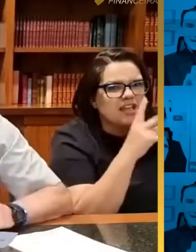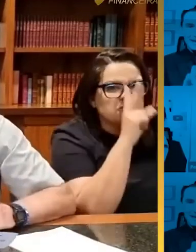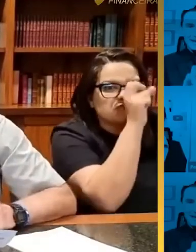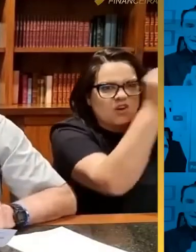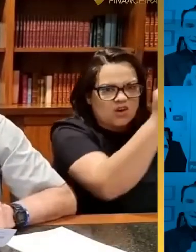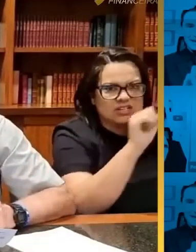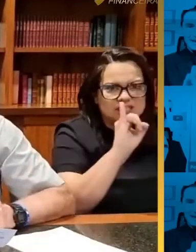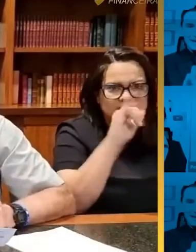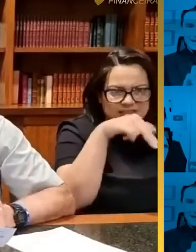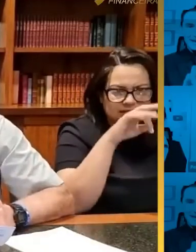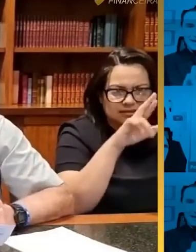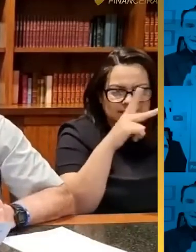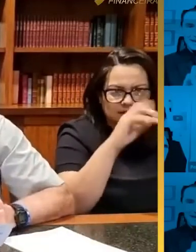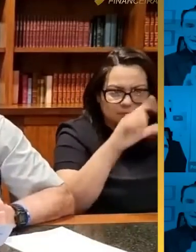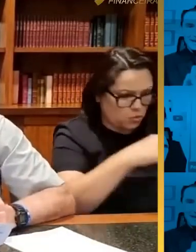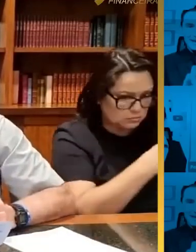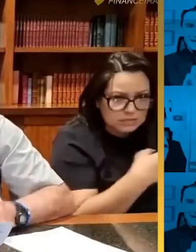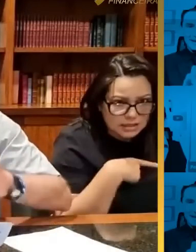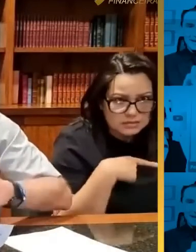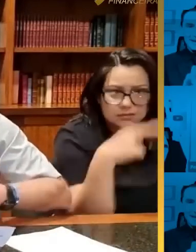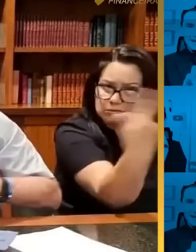ministro supremo, tá?